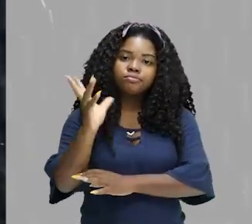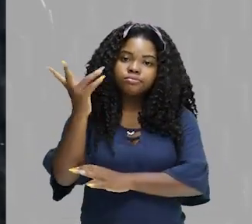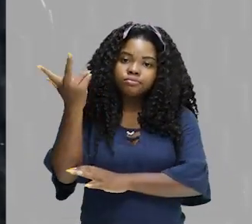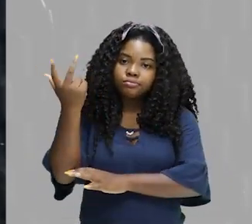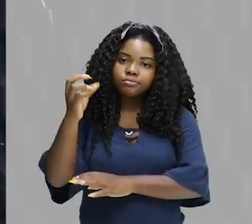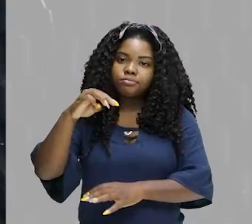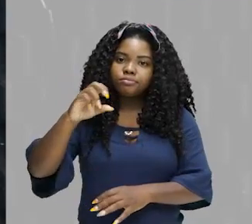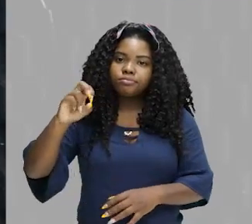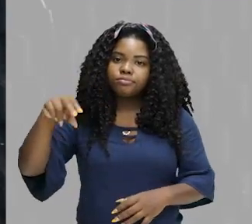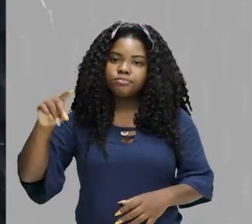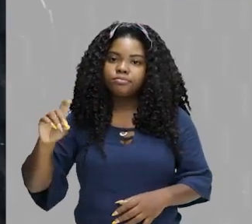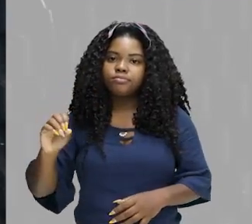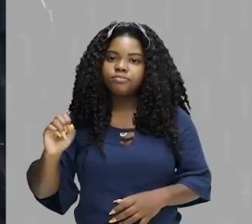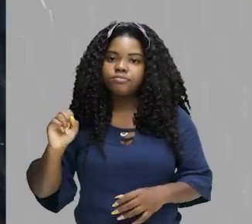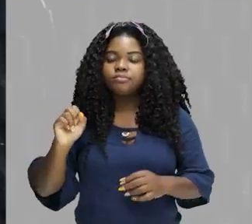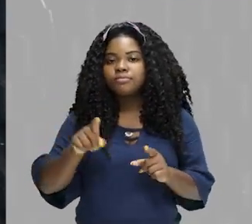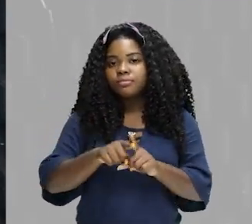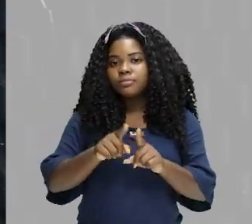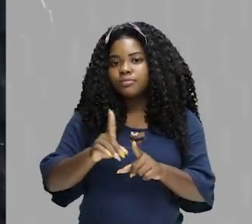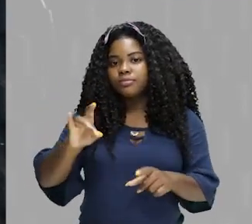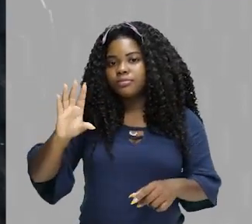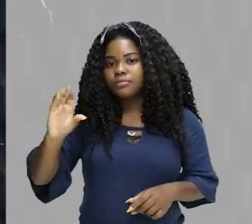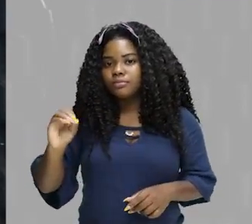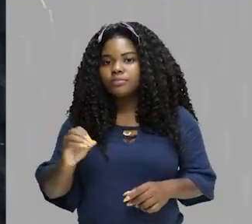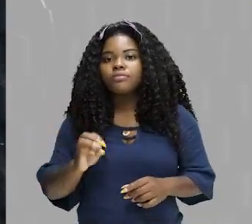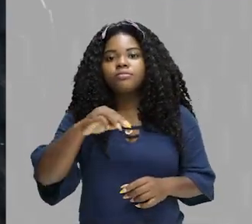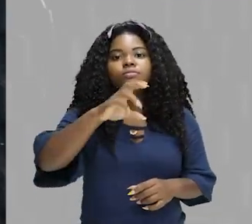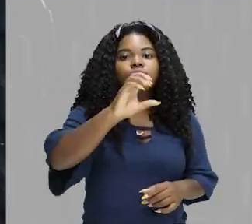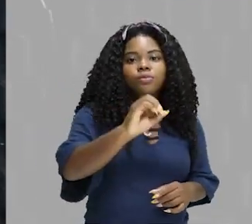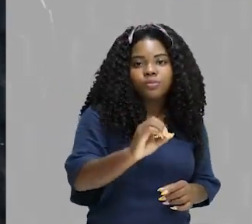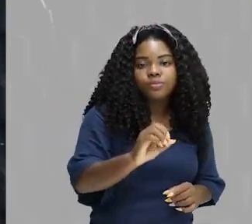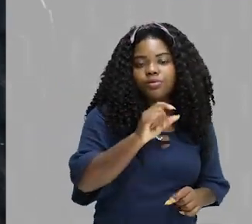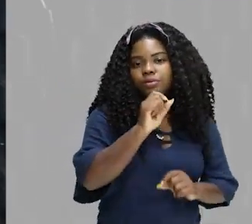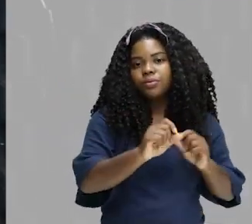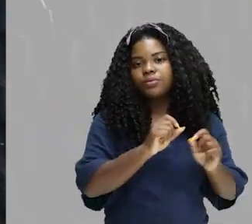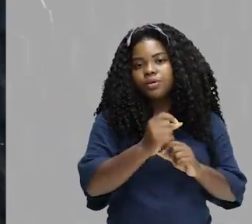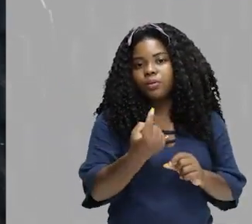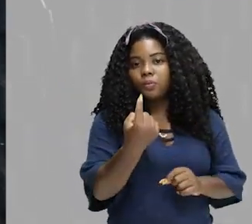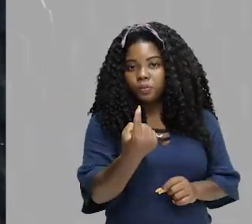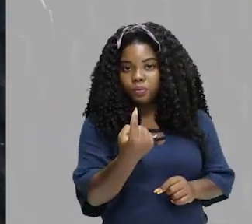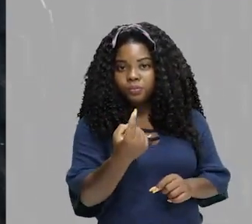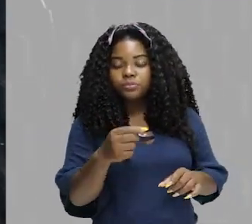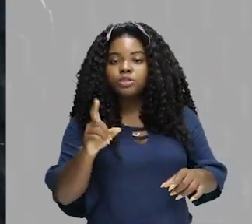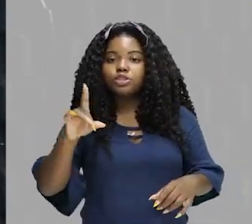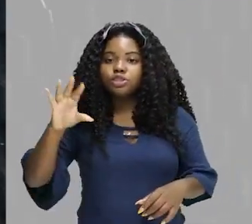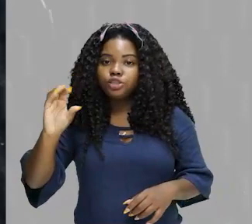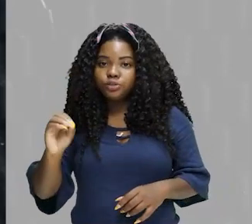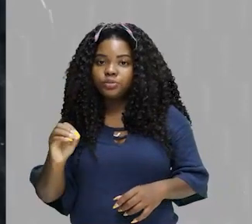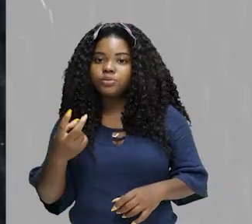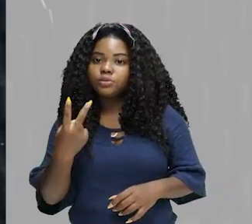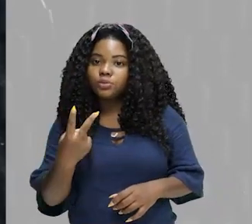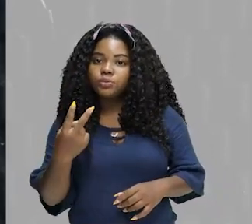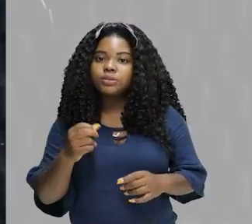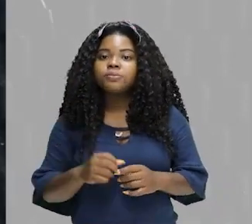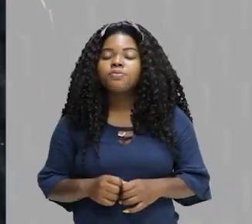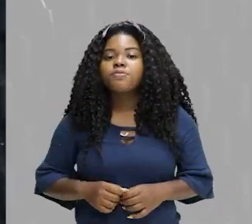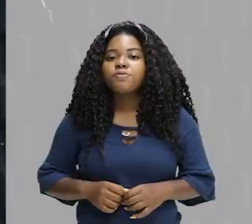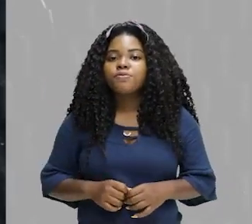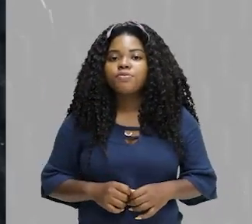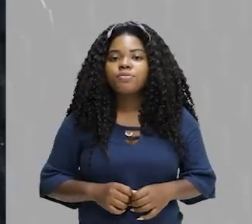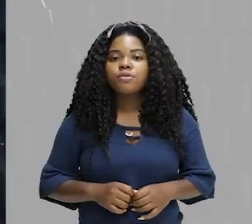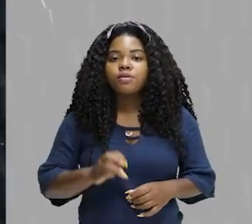sobre as plantas mono e dicotiledôneas. Então, monocotiledônia, um cotilédone, dicotiledônia, 2